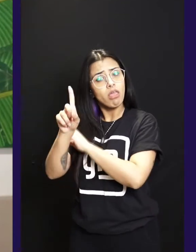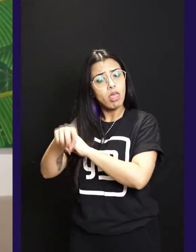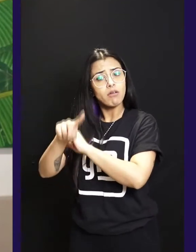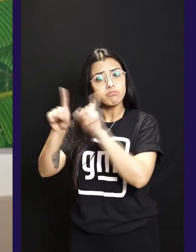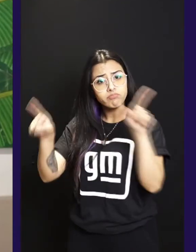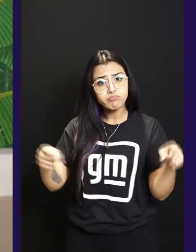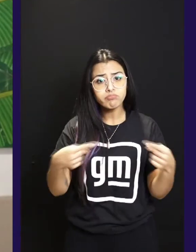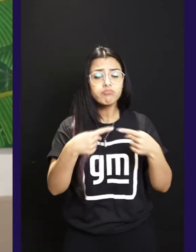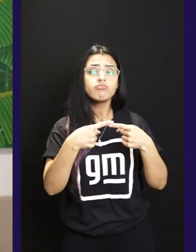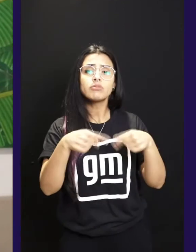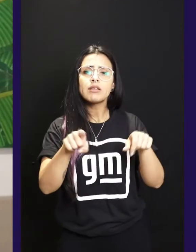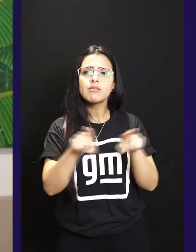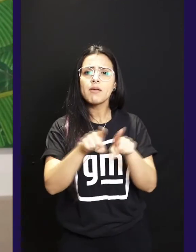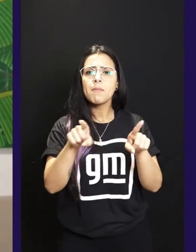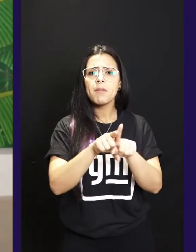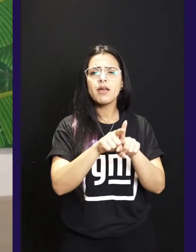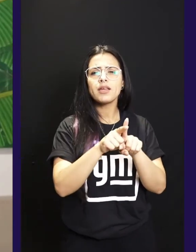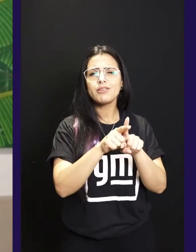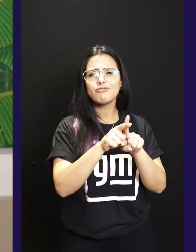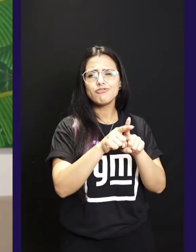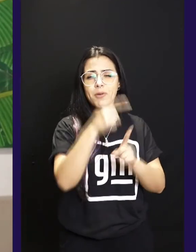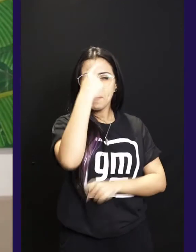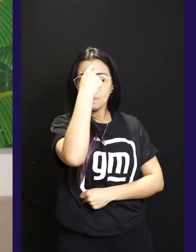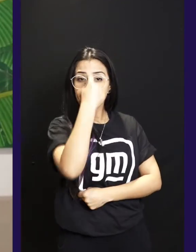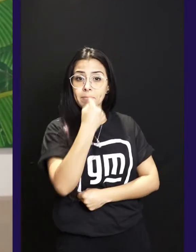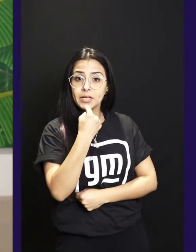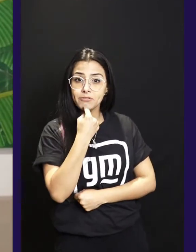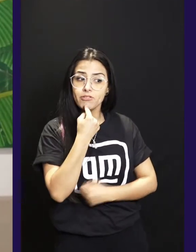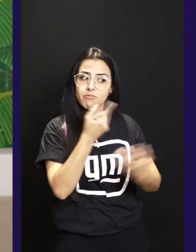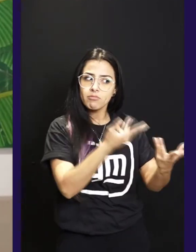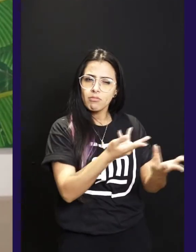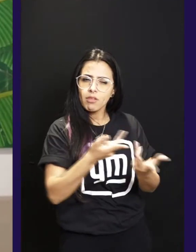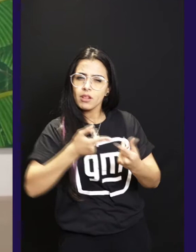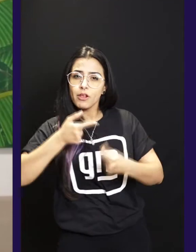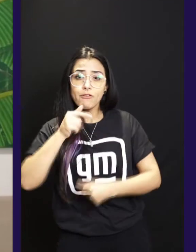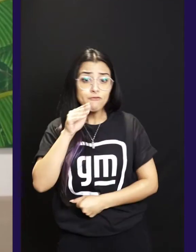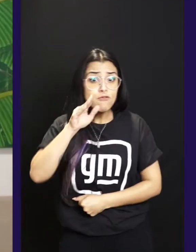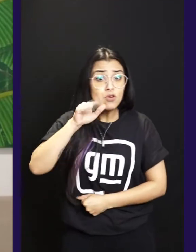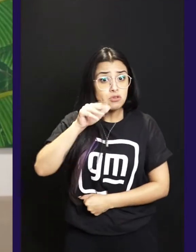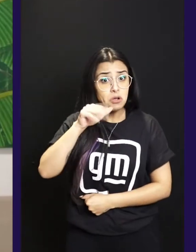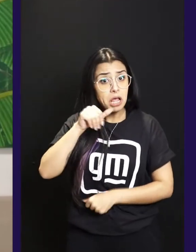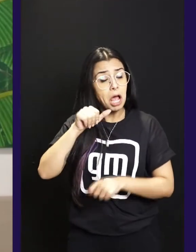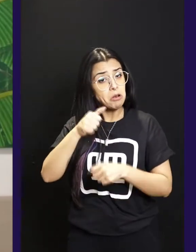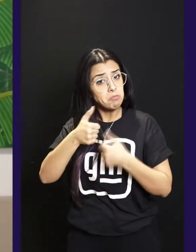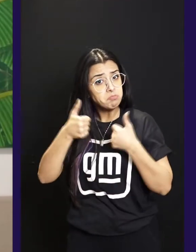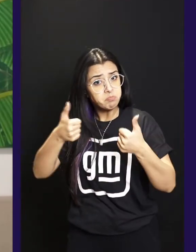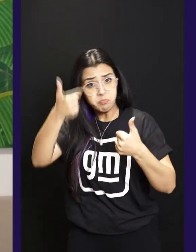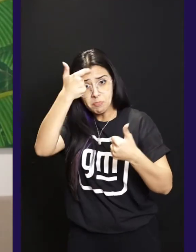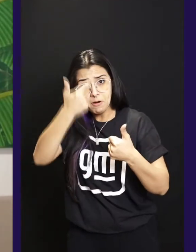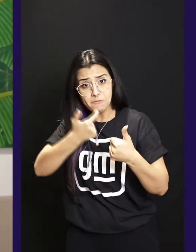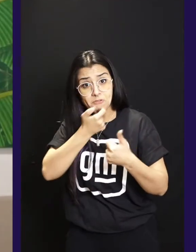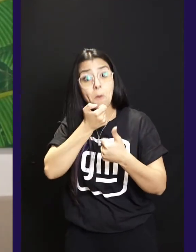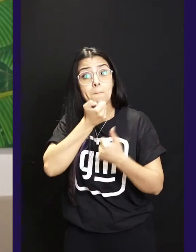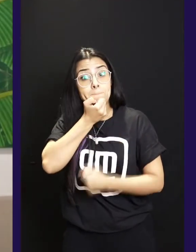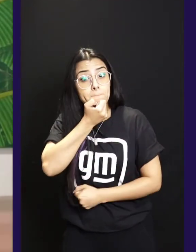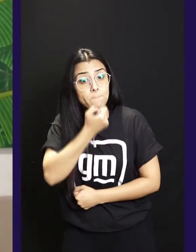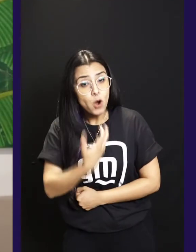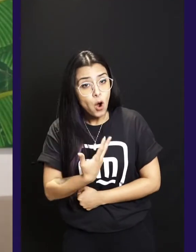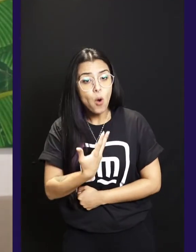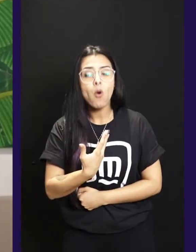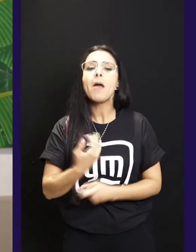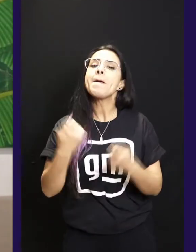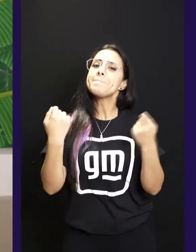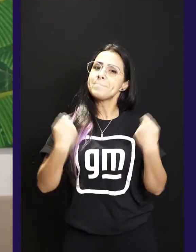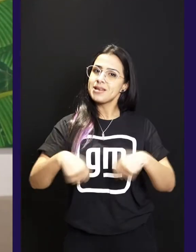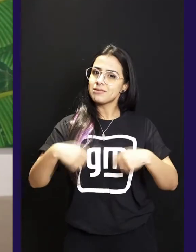talentos, né? Porque se a gente quer atrair as melhores pessoas para os nossos times, a gente precisa ter uma empresa onde as pessoas se sentem livres